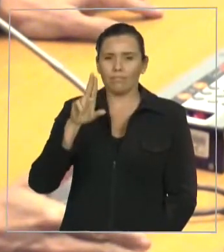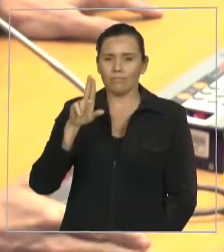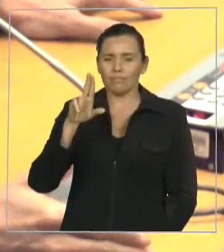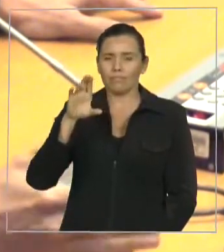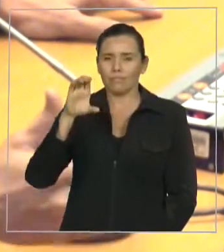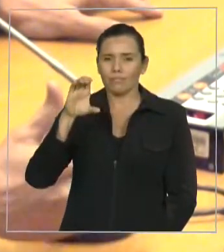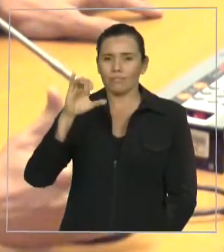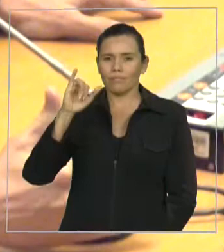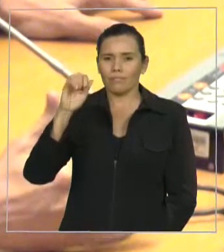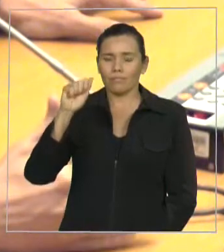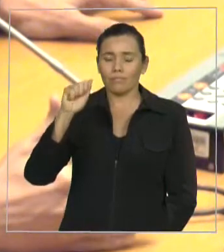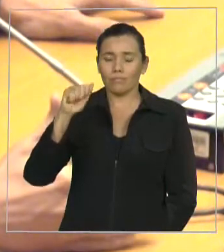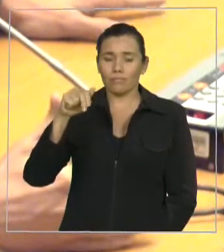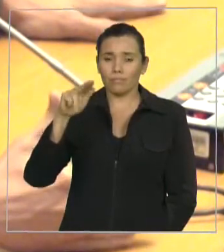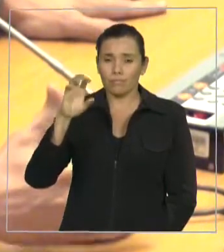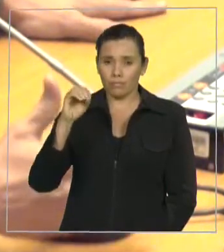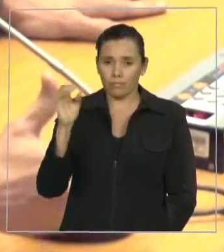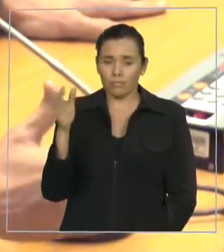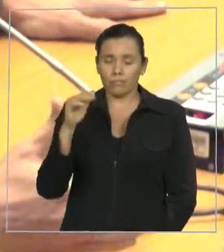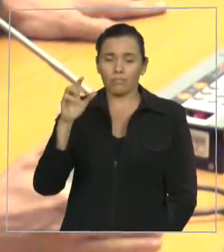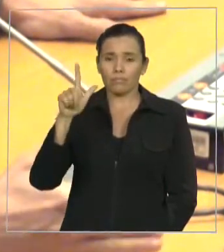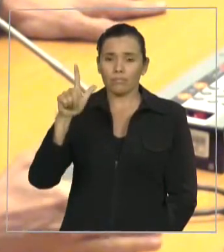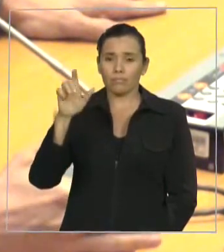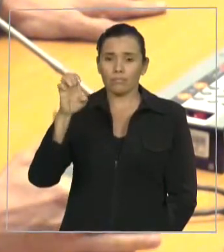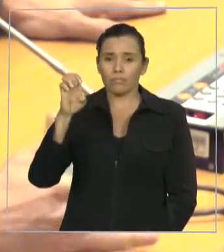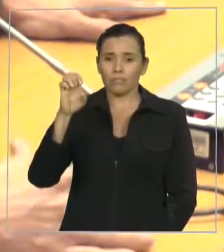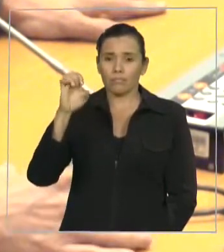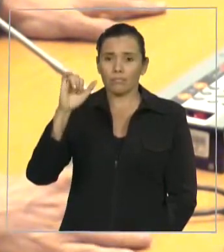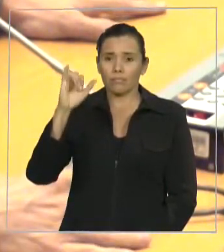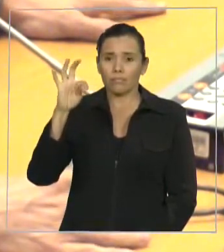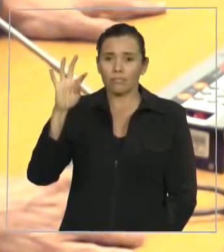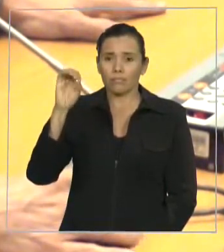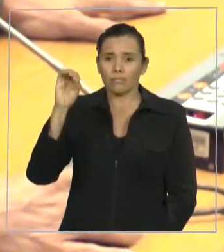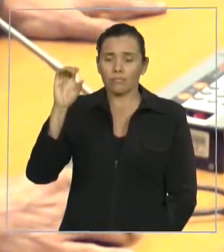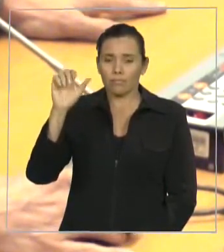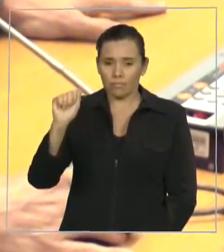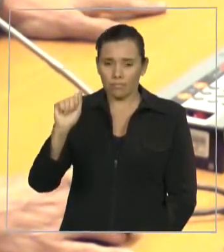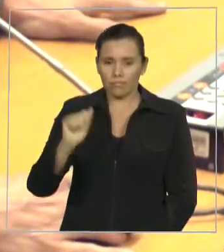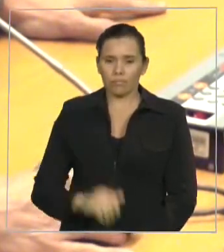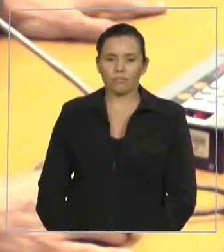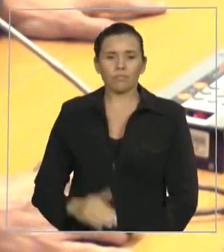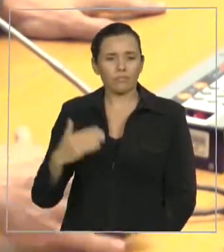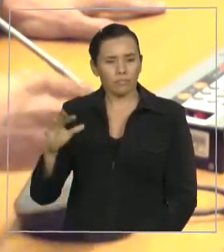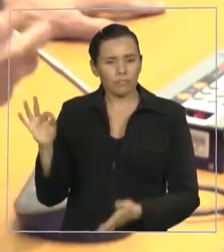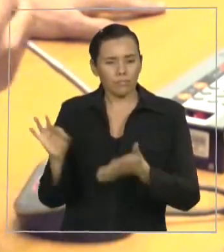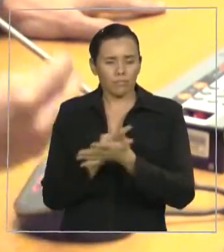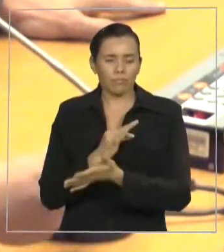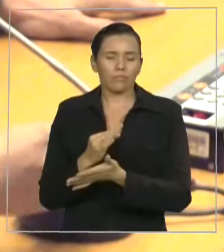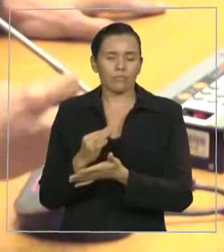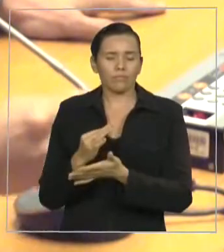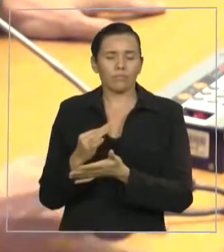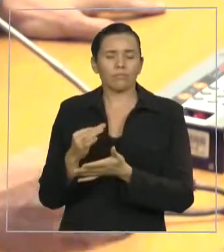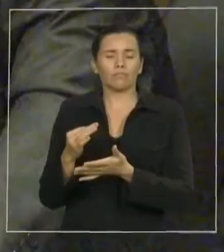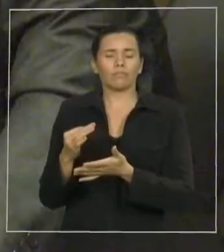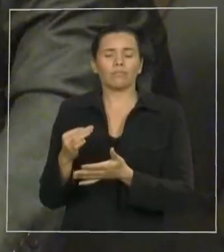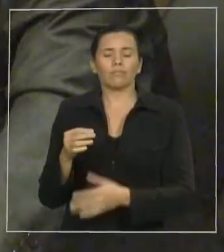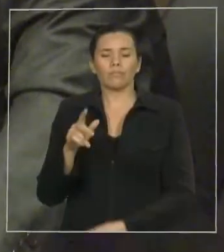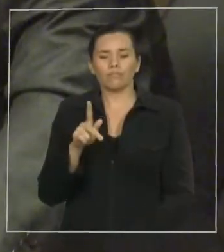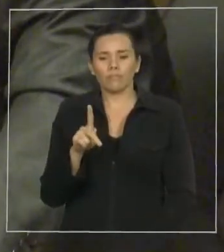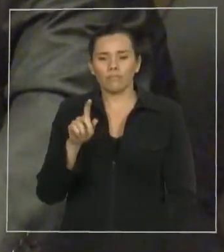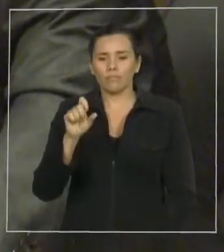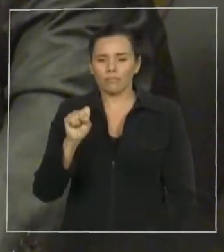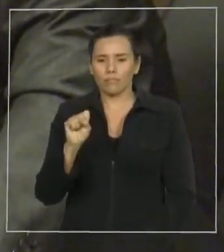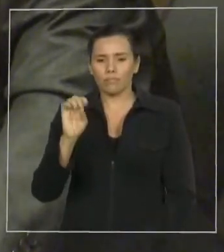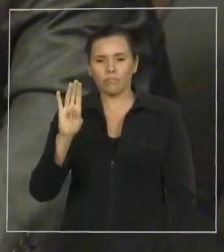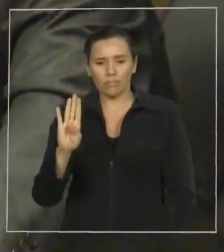Maranhão. Desde quando o prefeito Luciano Leitor se filiou no PSB, a convite do saudoso